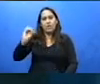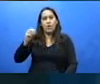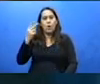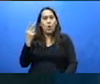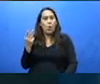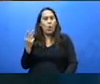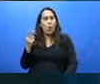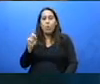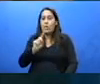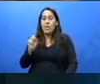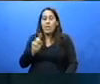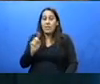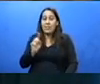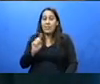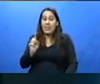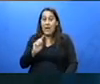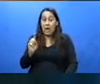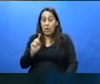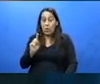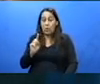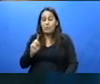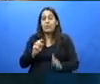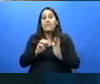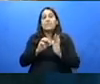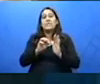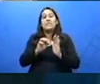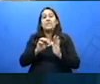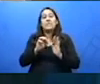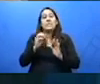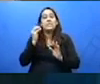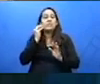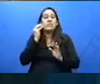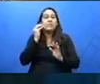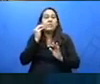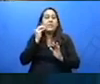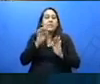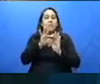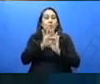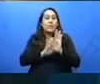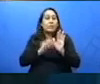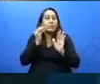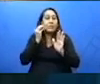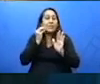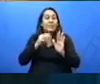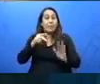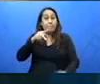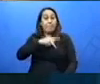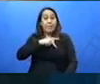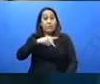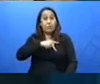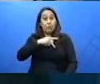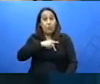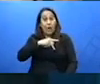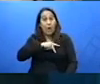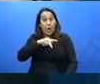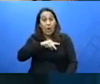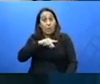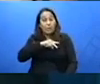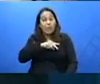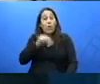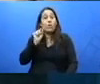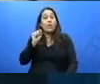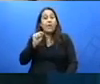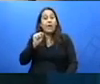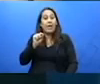um relato de experiência pessoal, eu estou falando da minha pessoa. Então, quem que está narrando